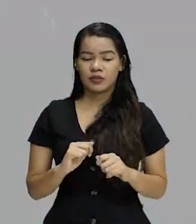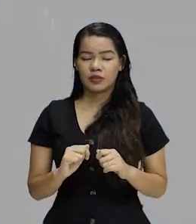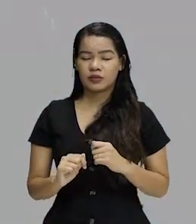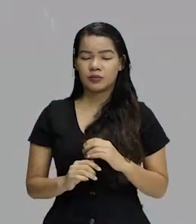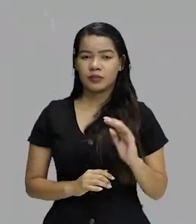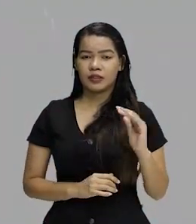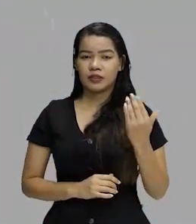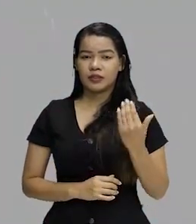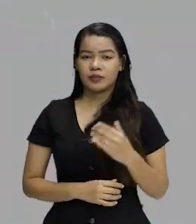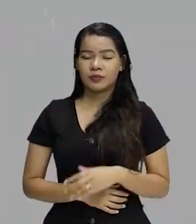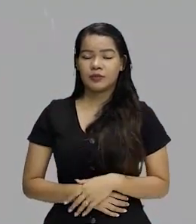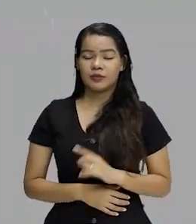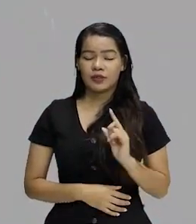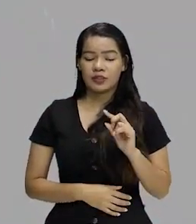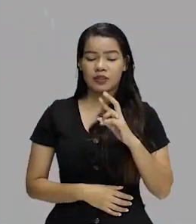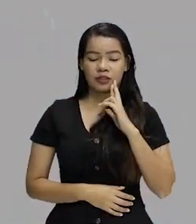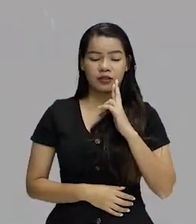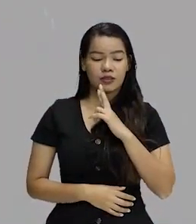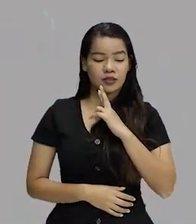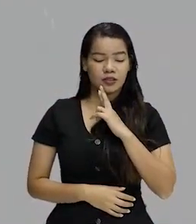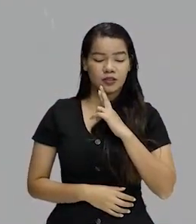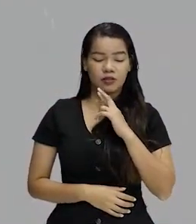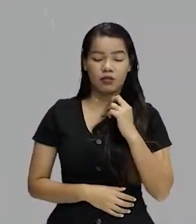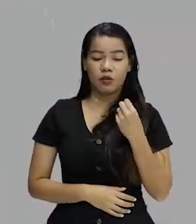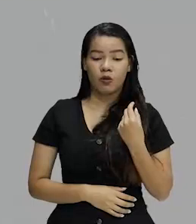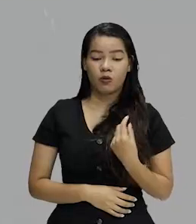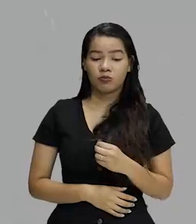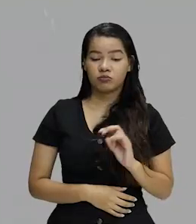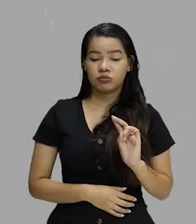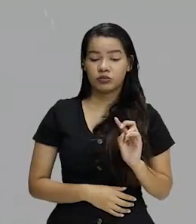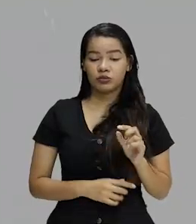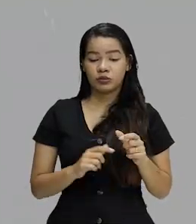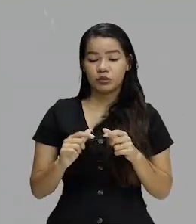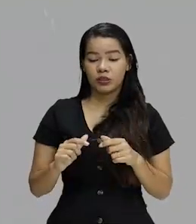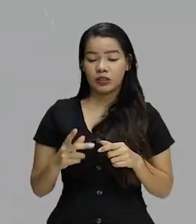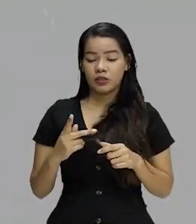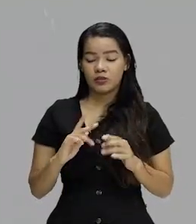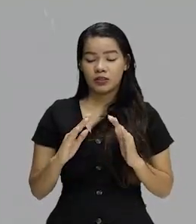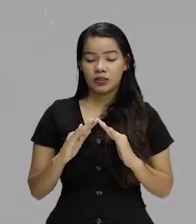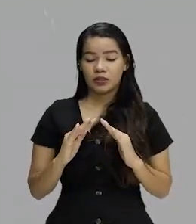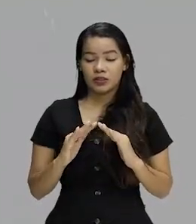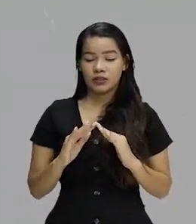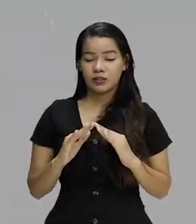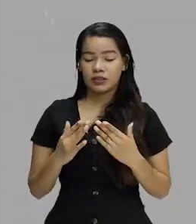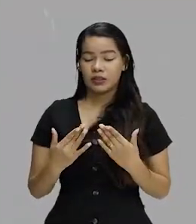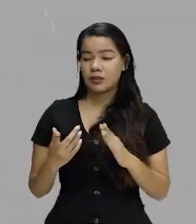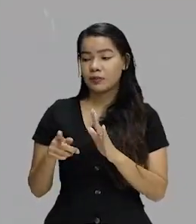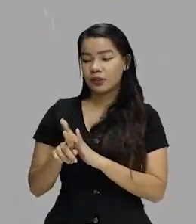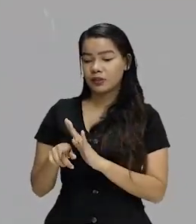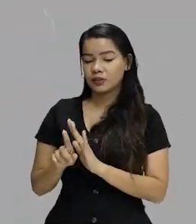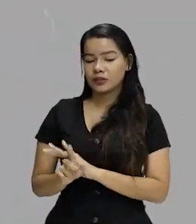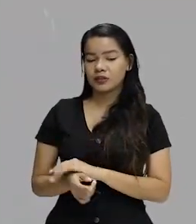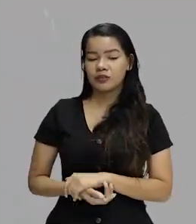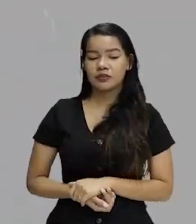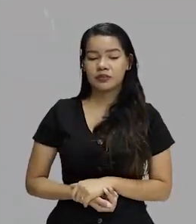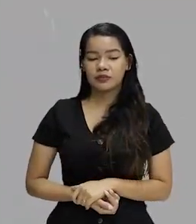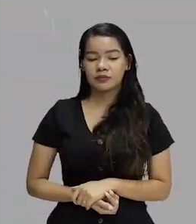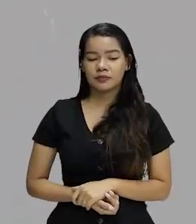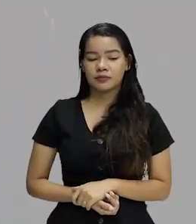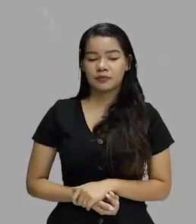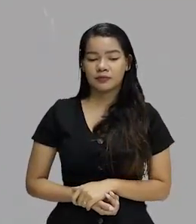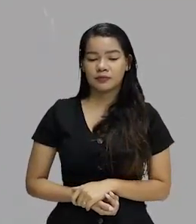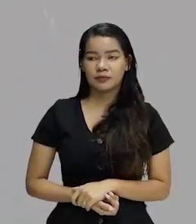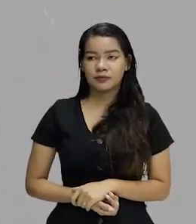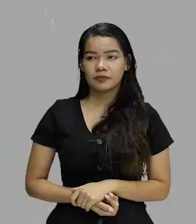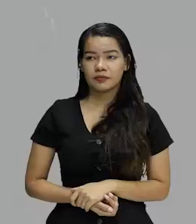você está num restaurante, você está em algum lugar, está na sua casa com a sua mãe, e aí ela pergunta, will you eat chicken or